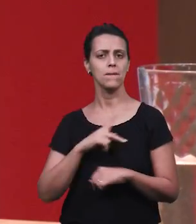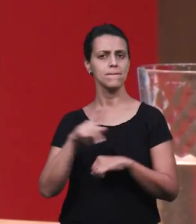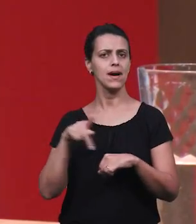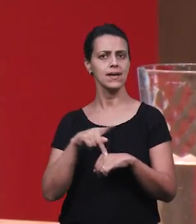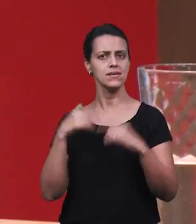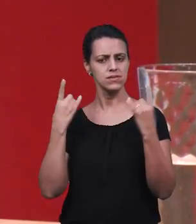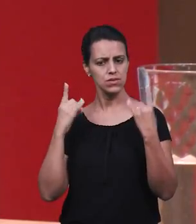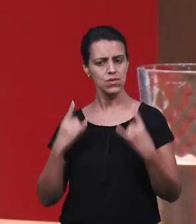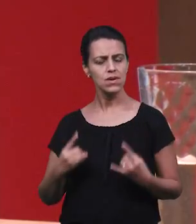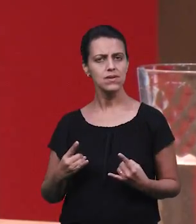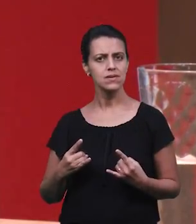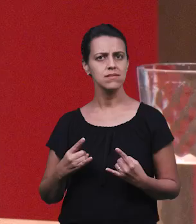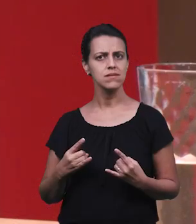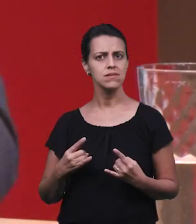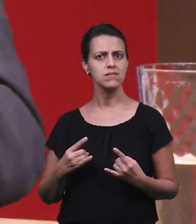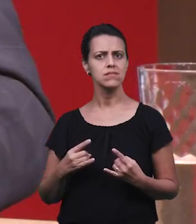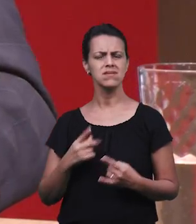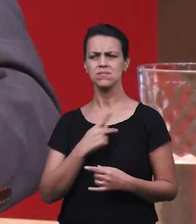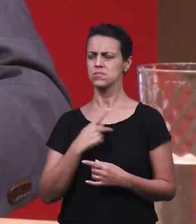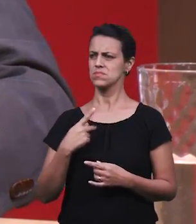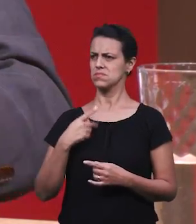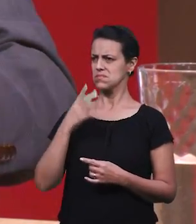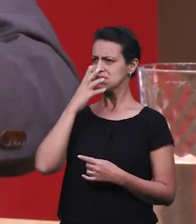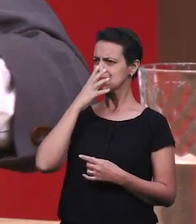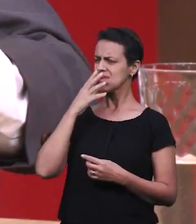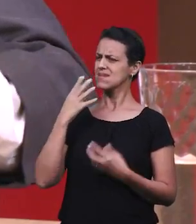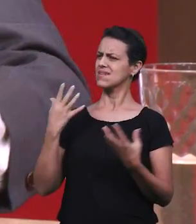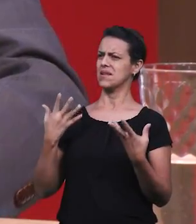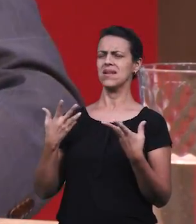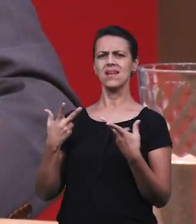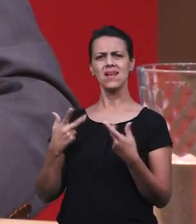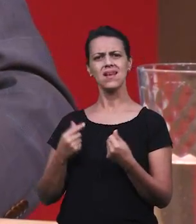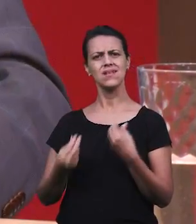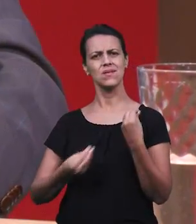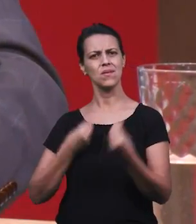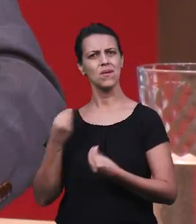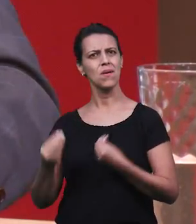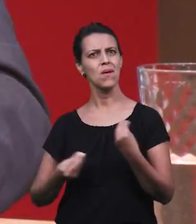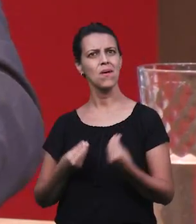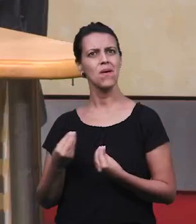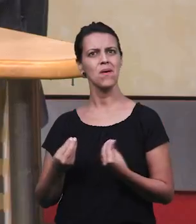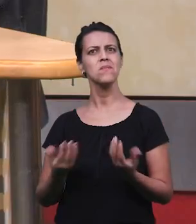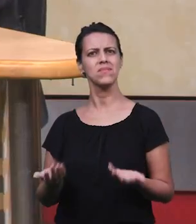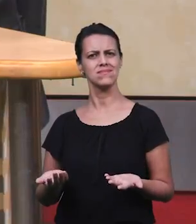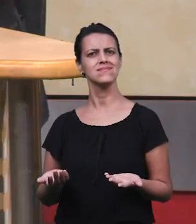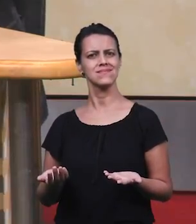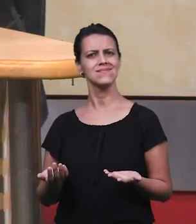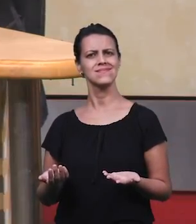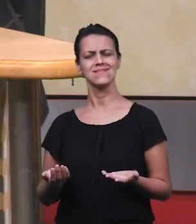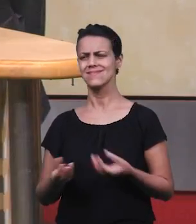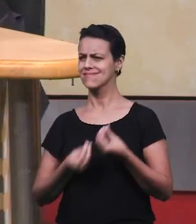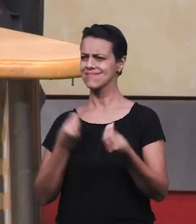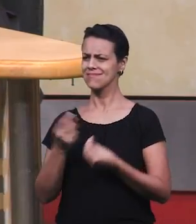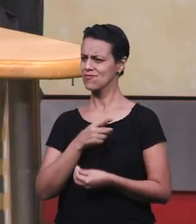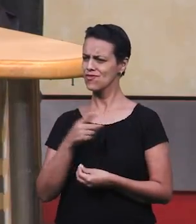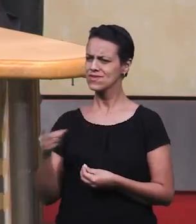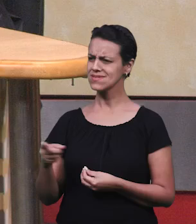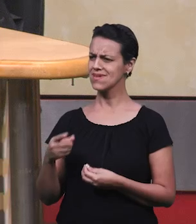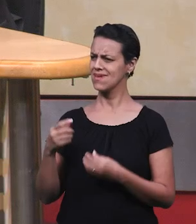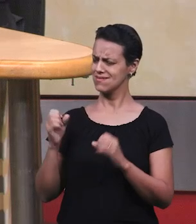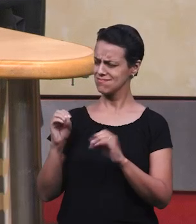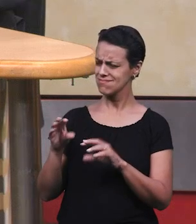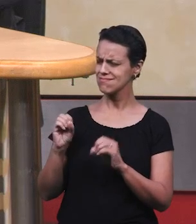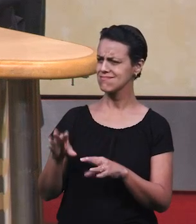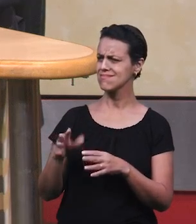assistiu o seminário e disse, que coisa linda essa, a maneira como vocês, estão em cima da hora já passar, mas como vocês